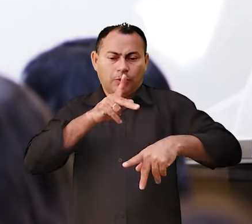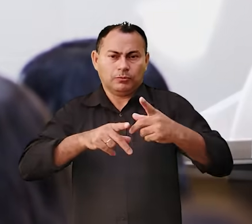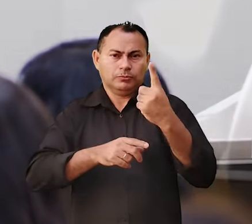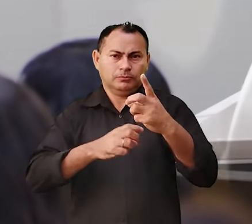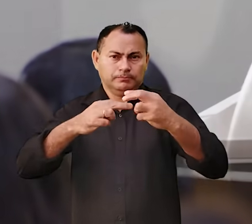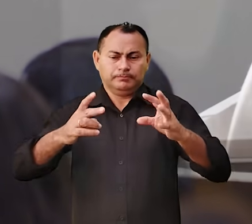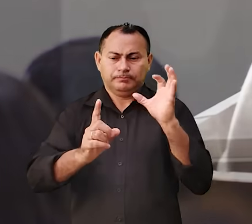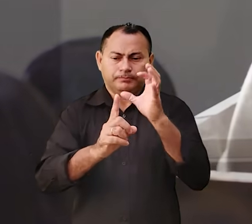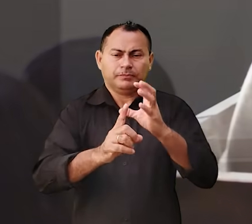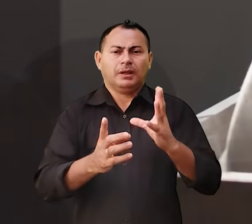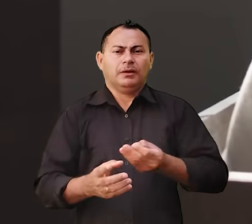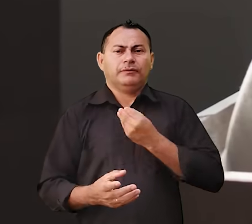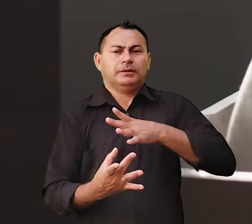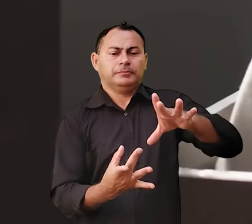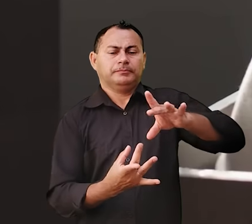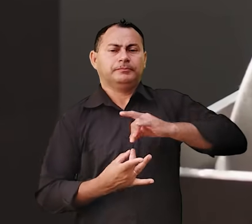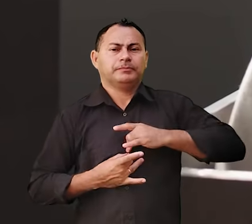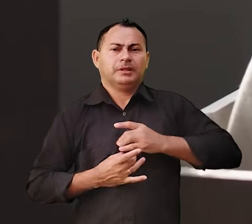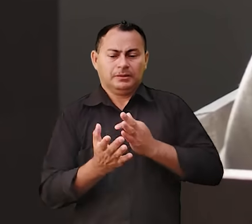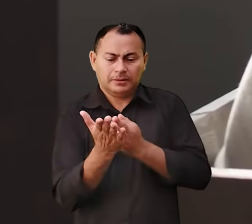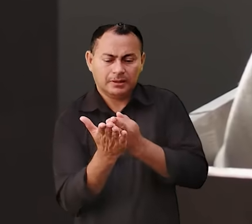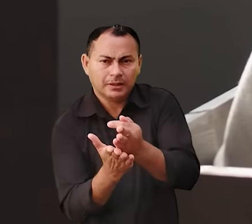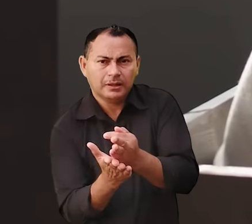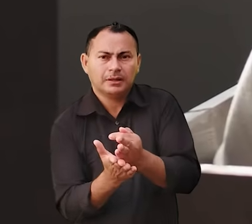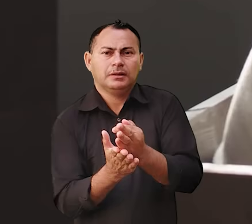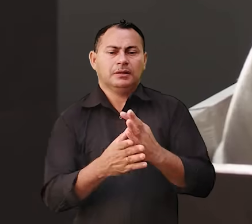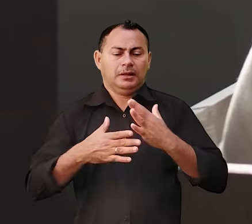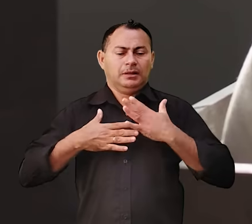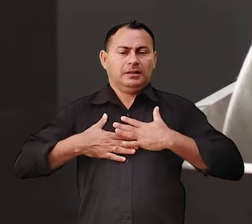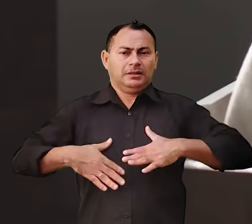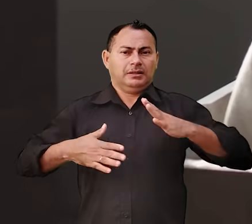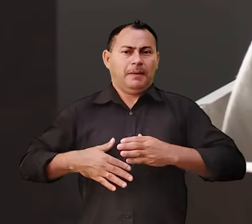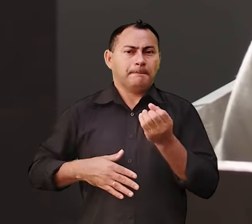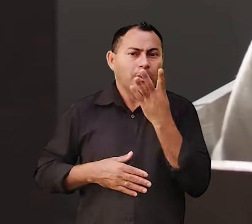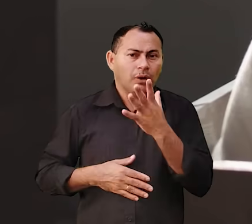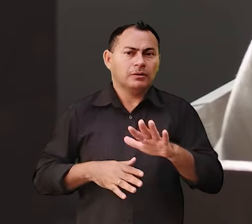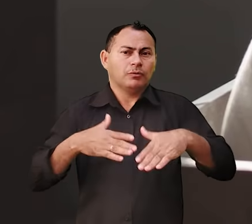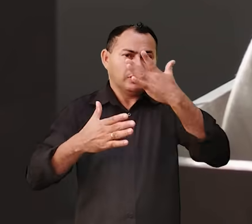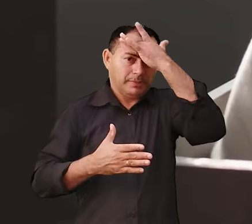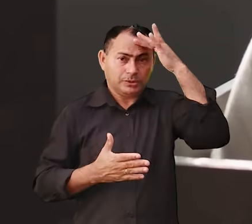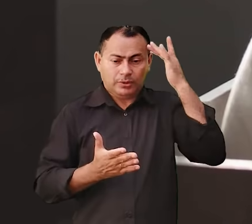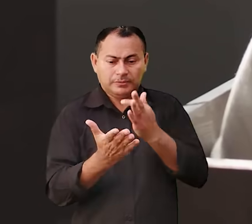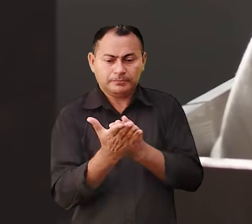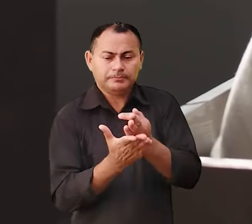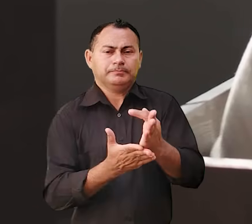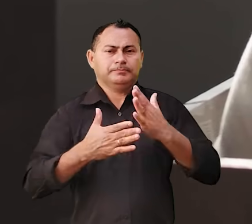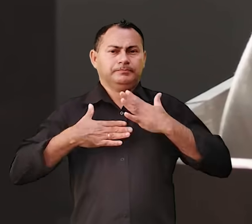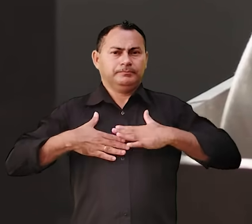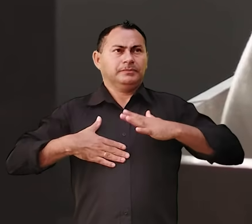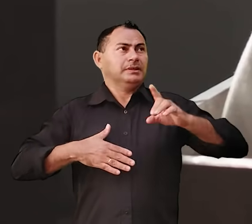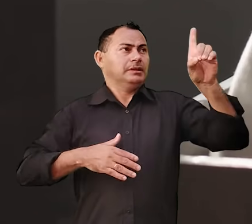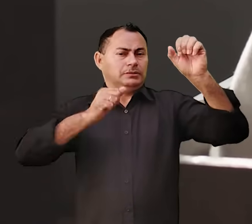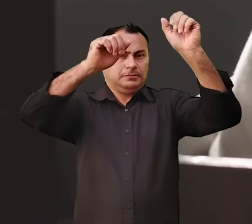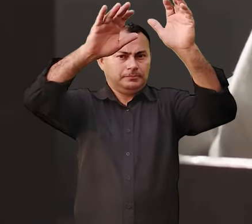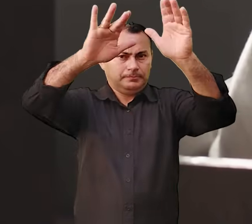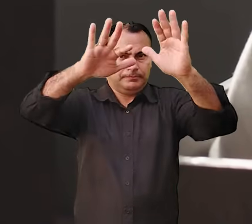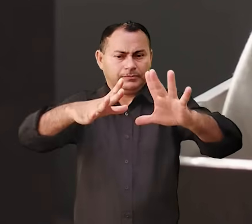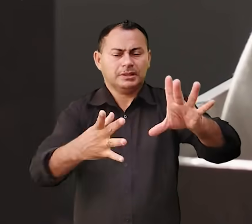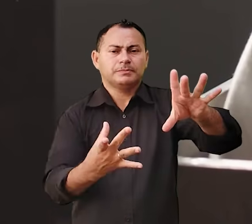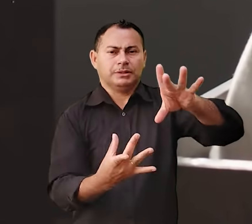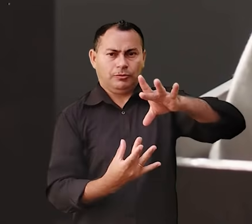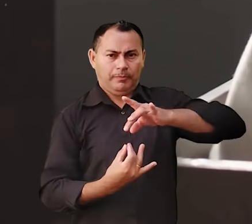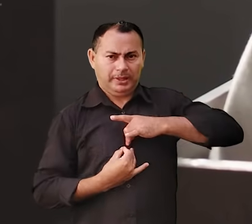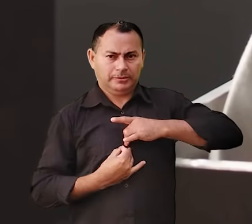E uma das coisas que afeta a vida espiritual é a fidelidade na mordomia. Quando a pessoa é fiel na mordomia, Deus